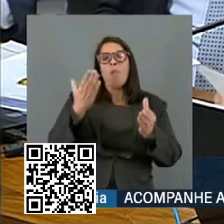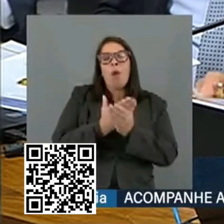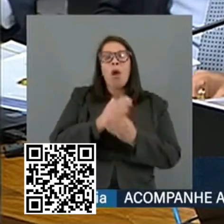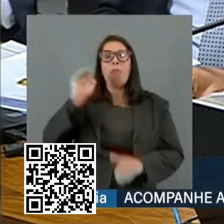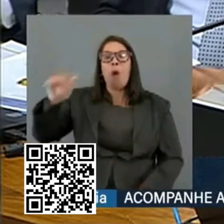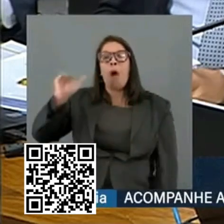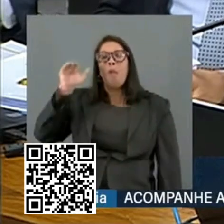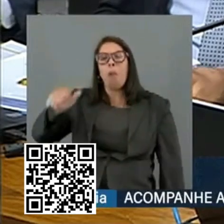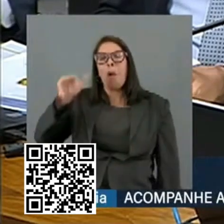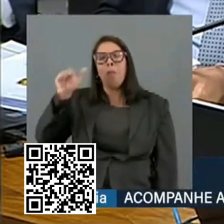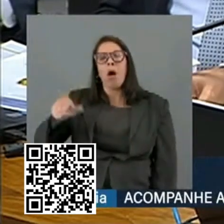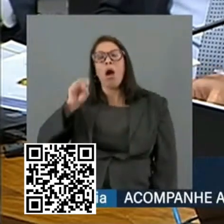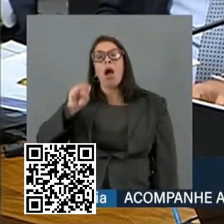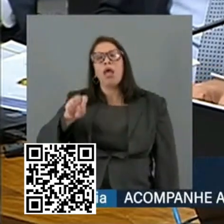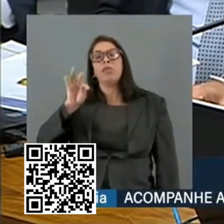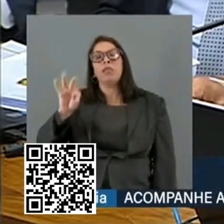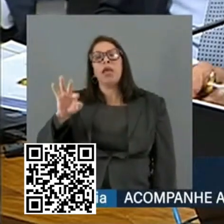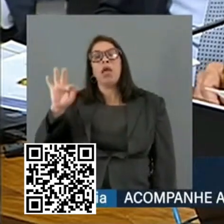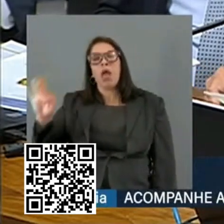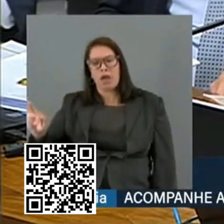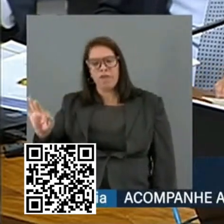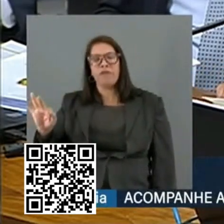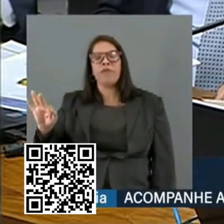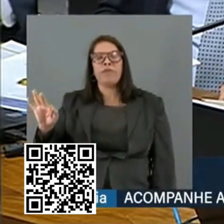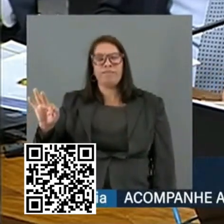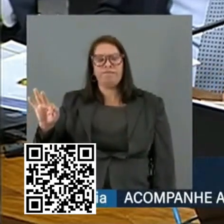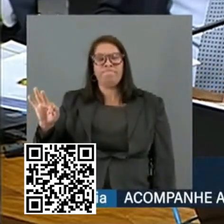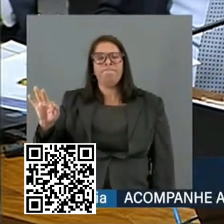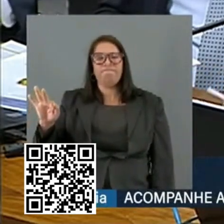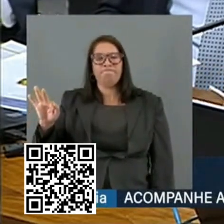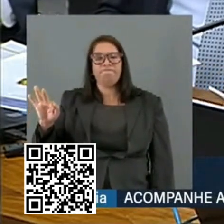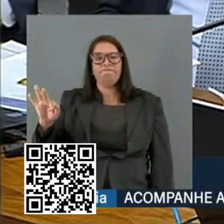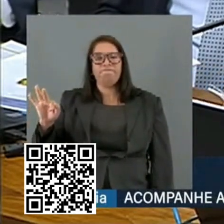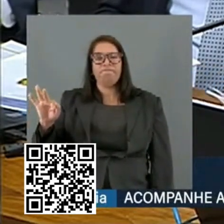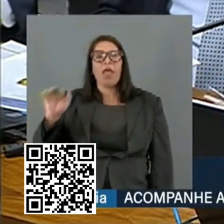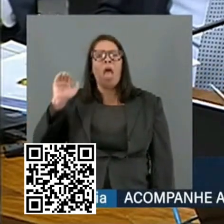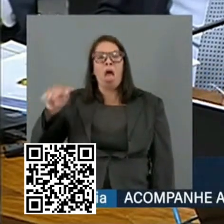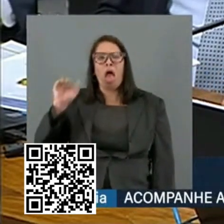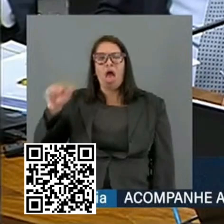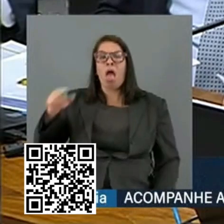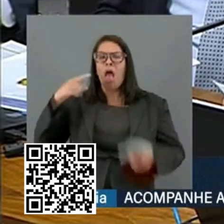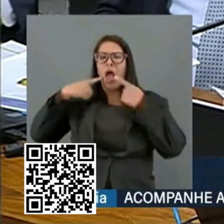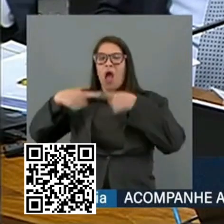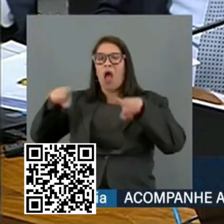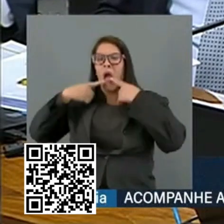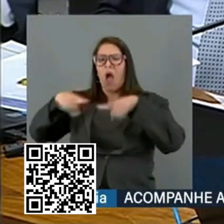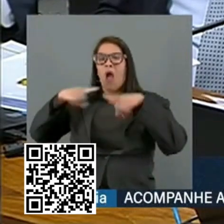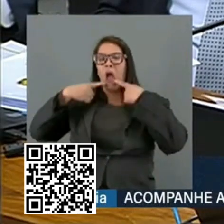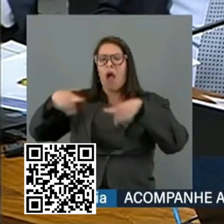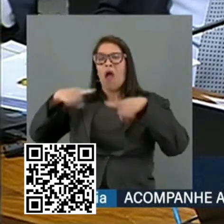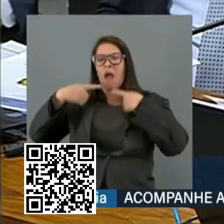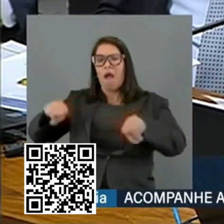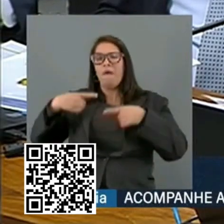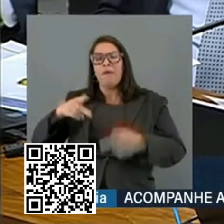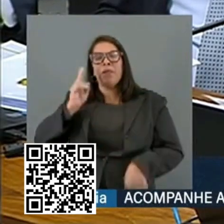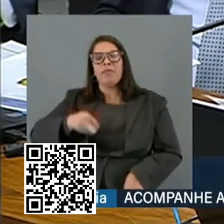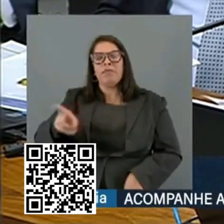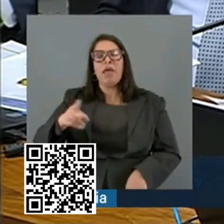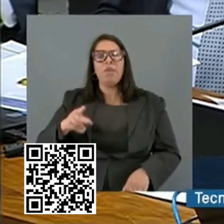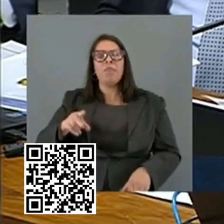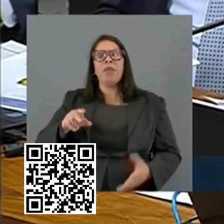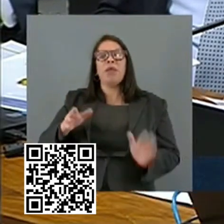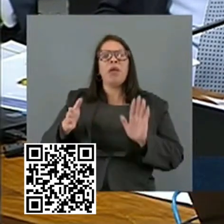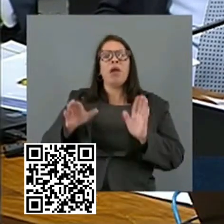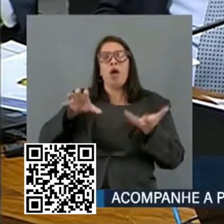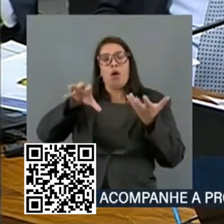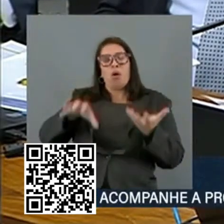judiciário, especialmente o Supremo Tribunal Federal, para contestar medidas do